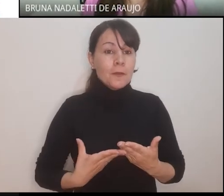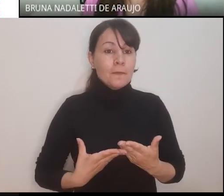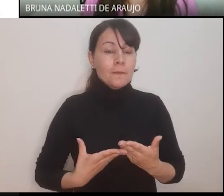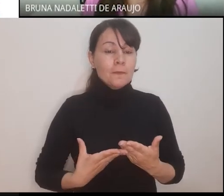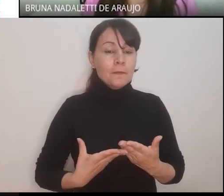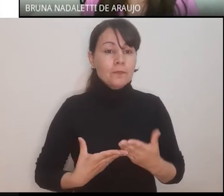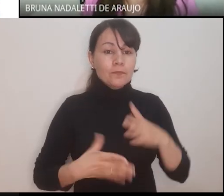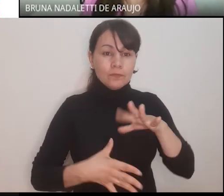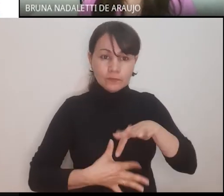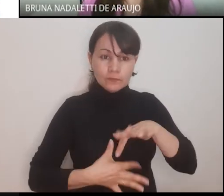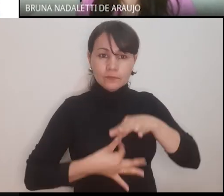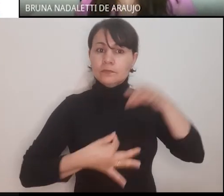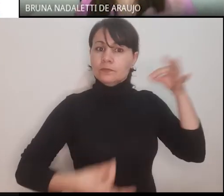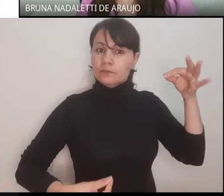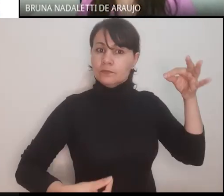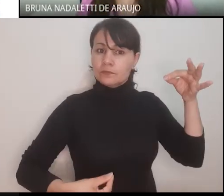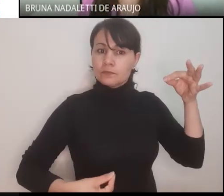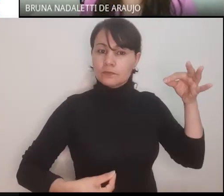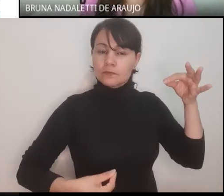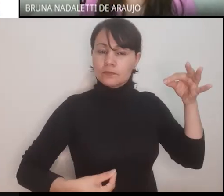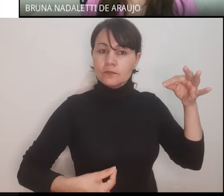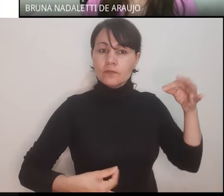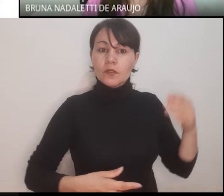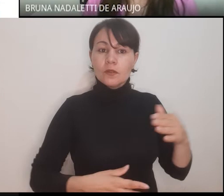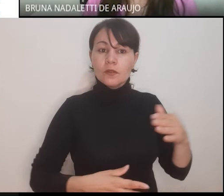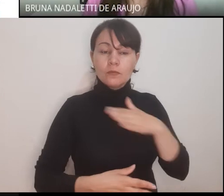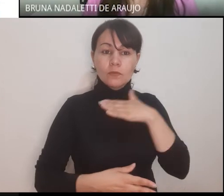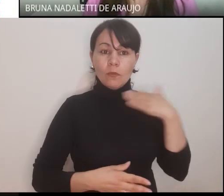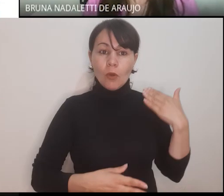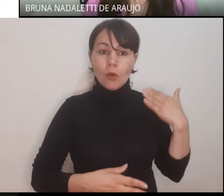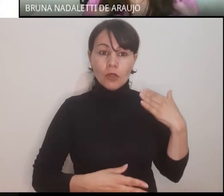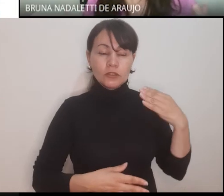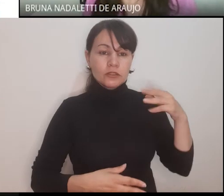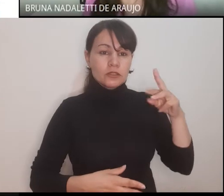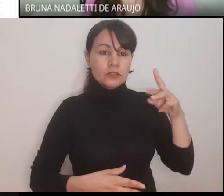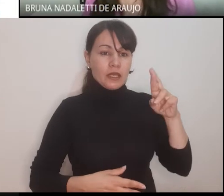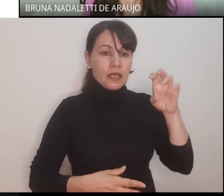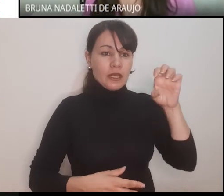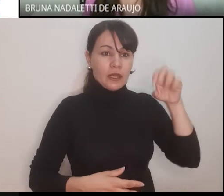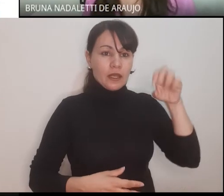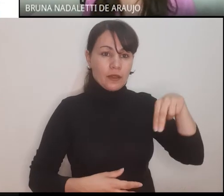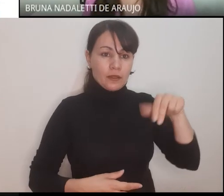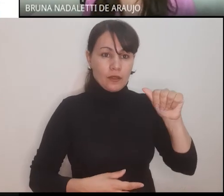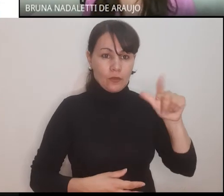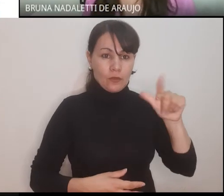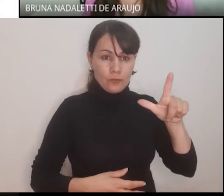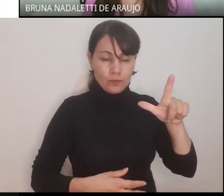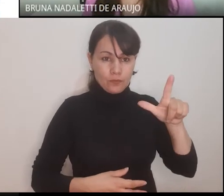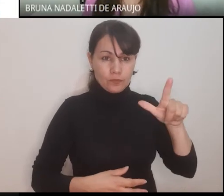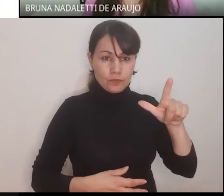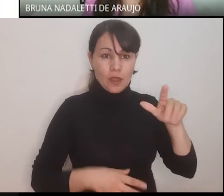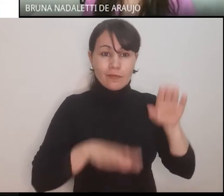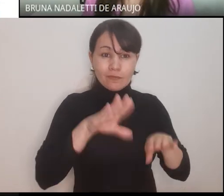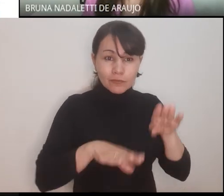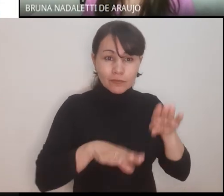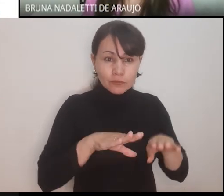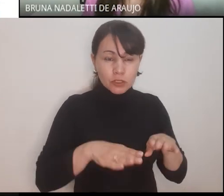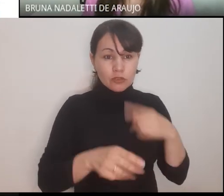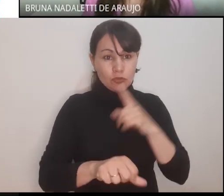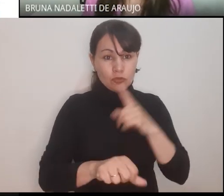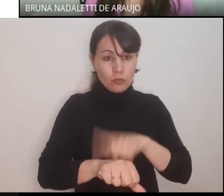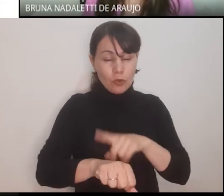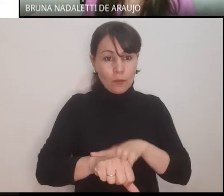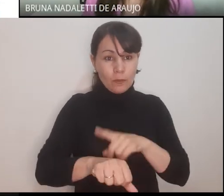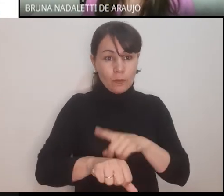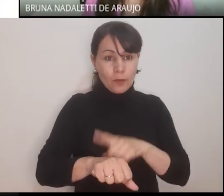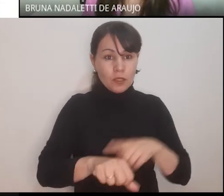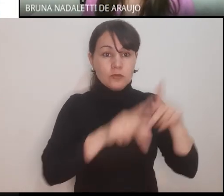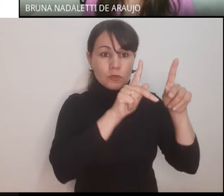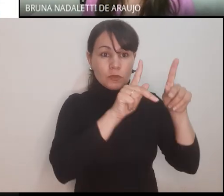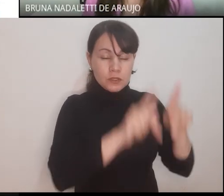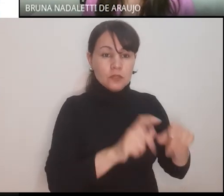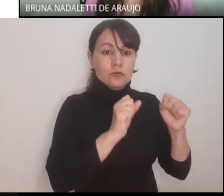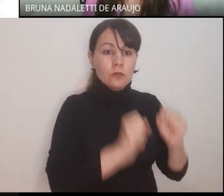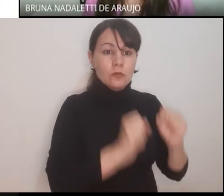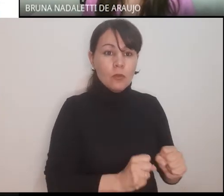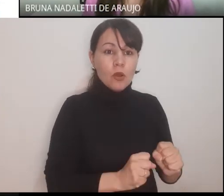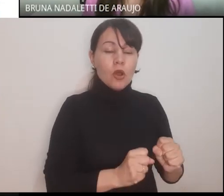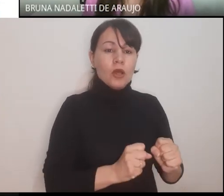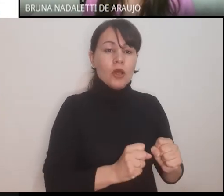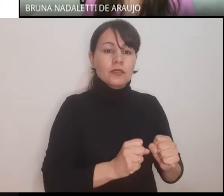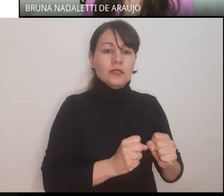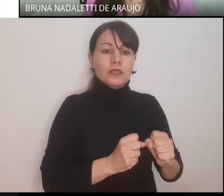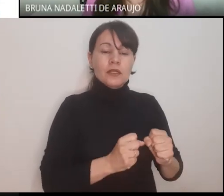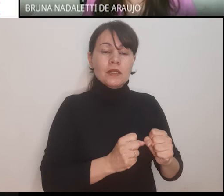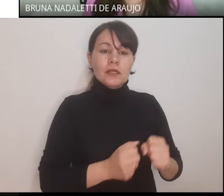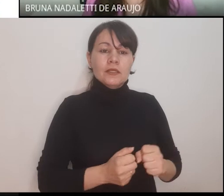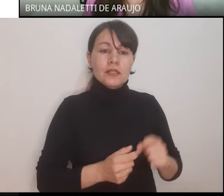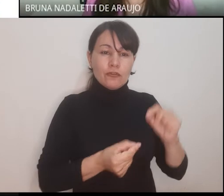a cura para a falência renal. Dependendo da situação, os pacientes eles podem ser